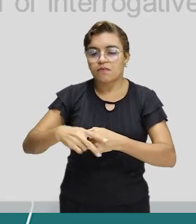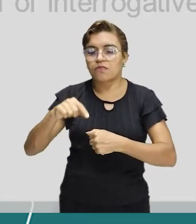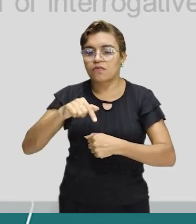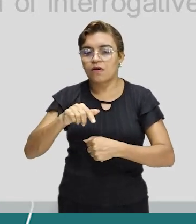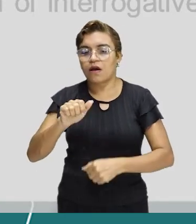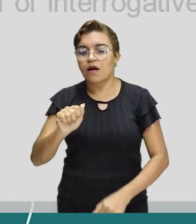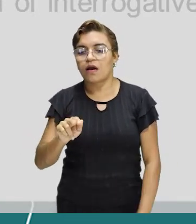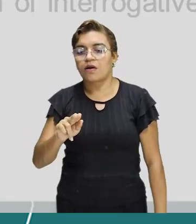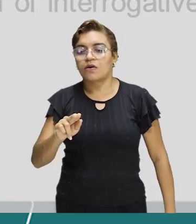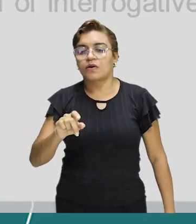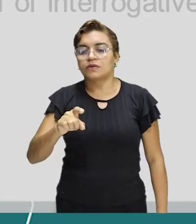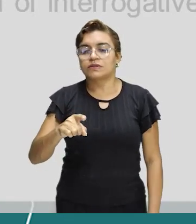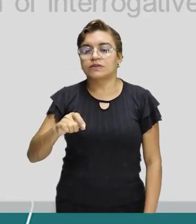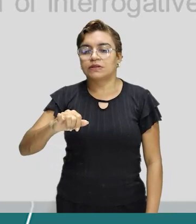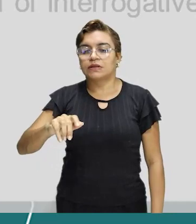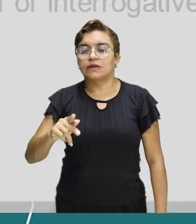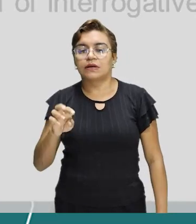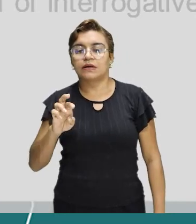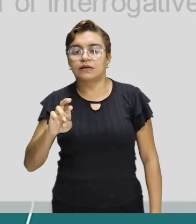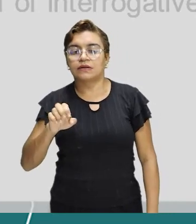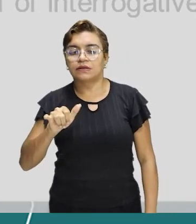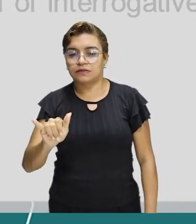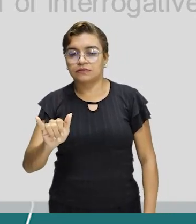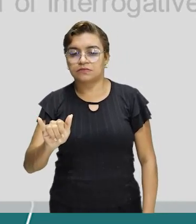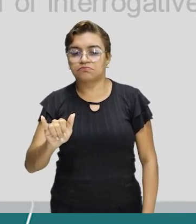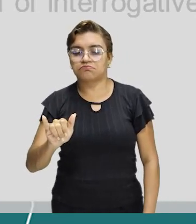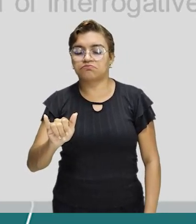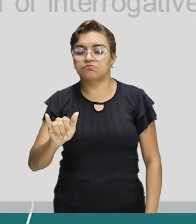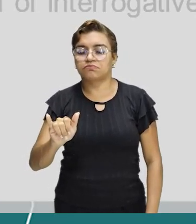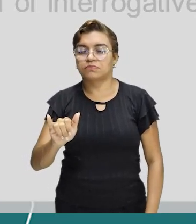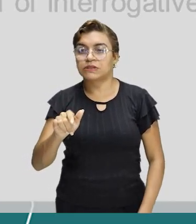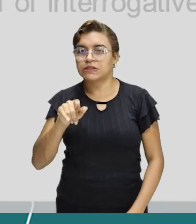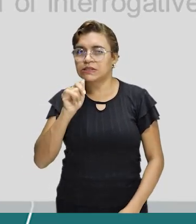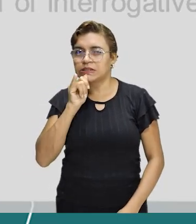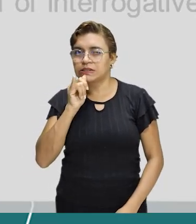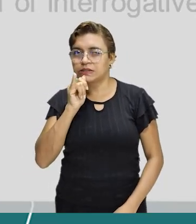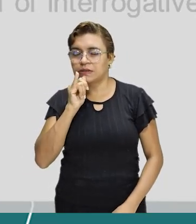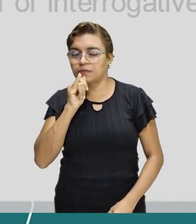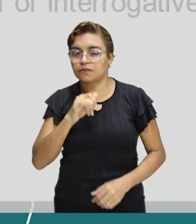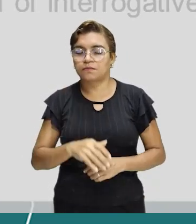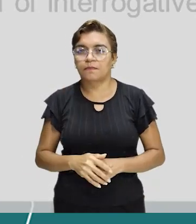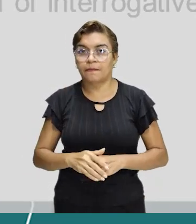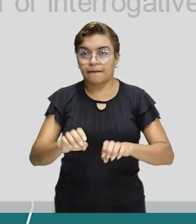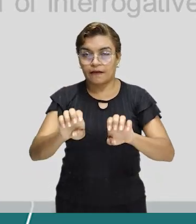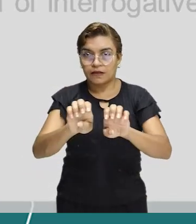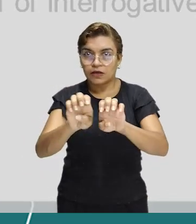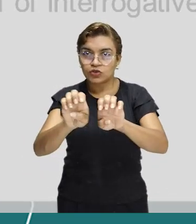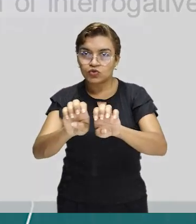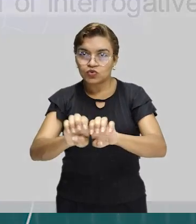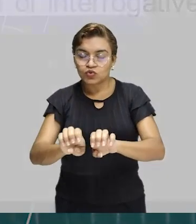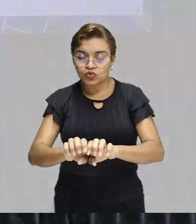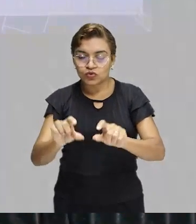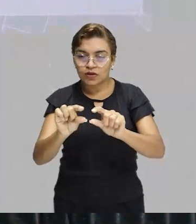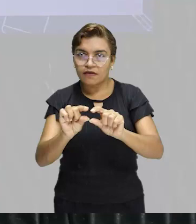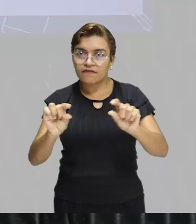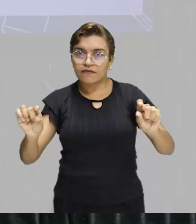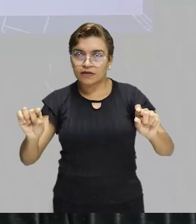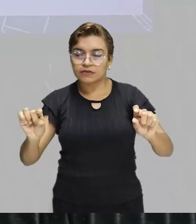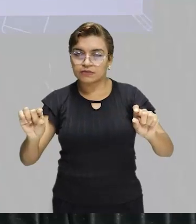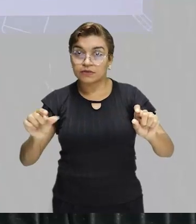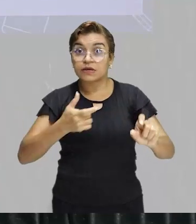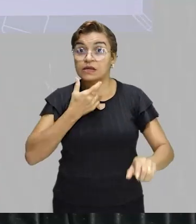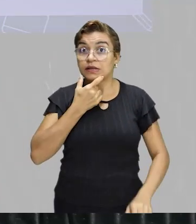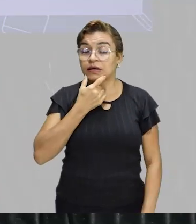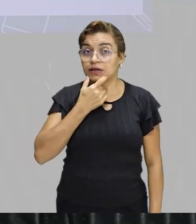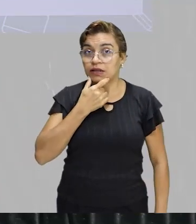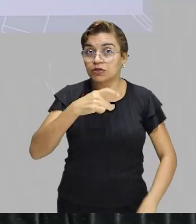algumas coisas na língua inglesa. Primeiro, o verbo auxiliar te ajuda na estruturação da frase. Em inglês,